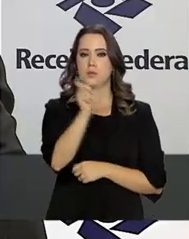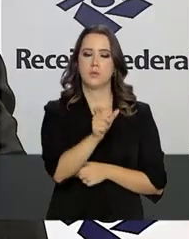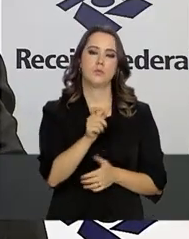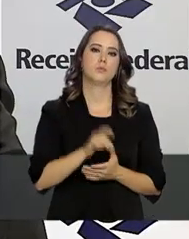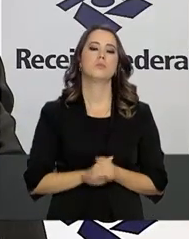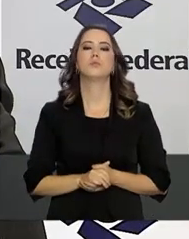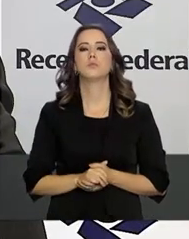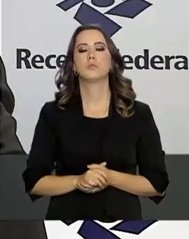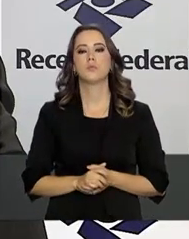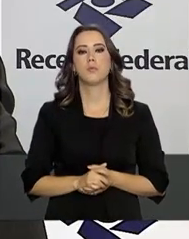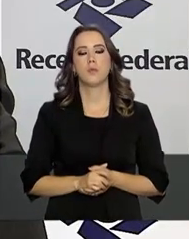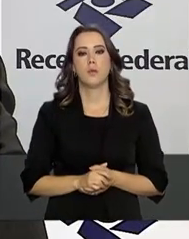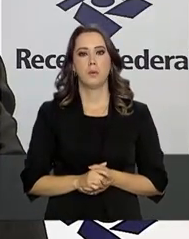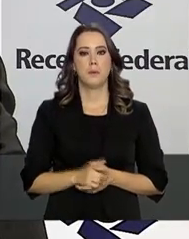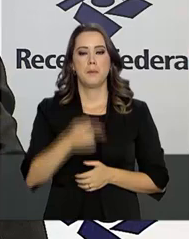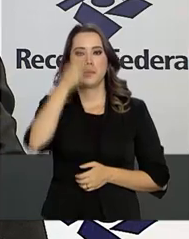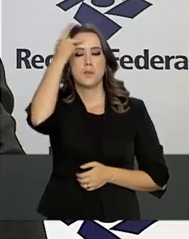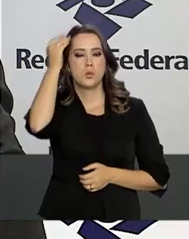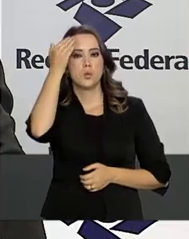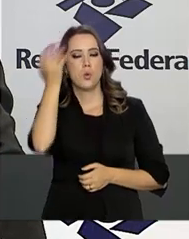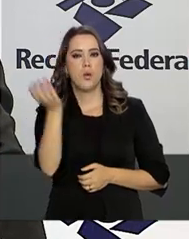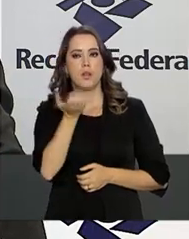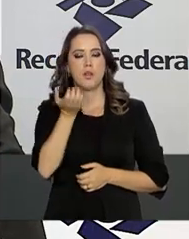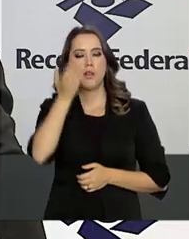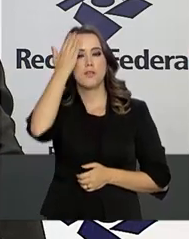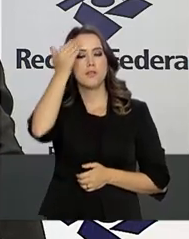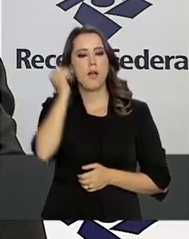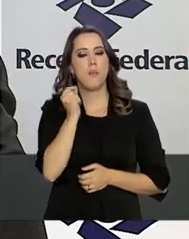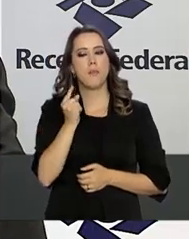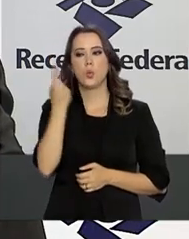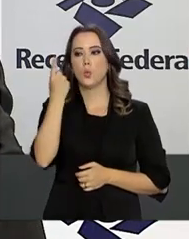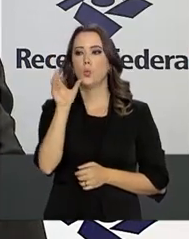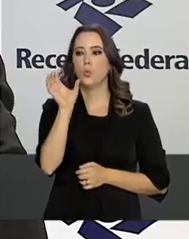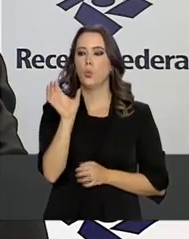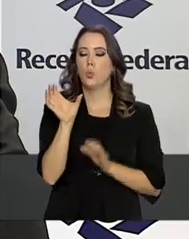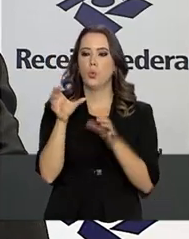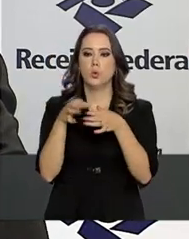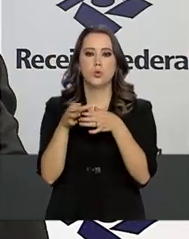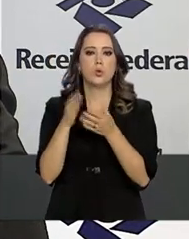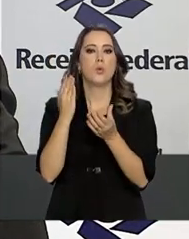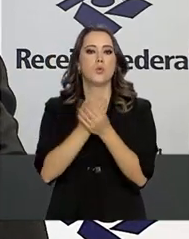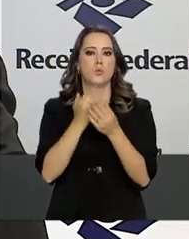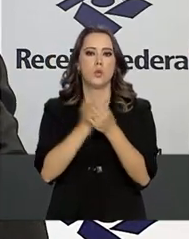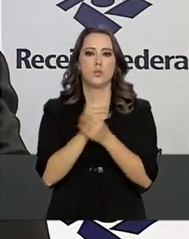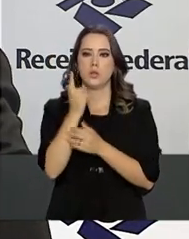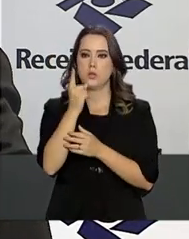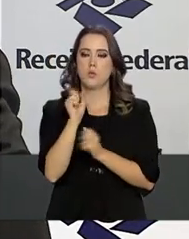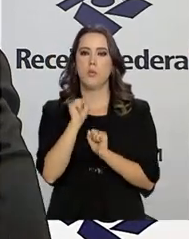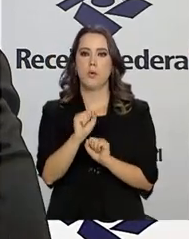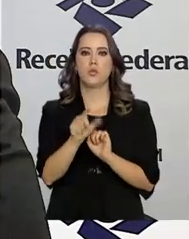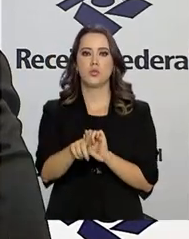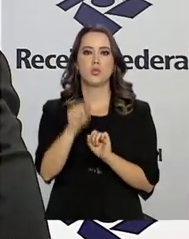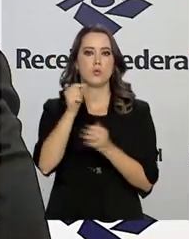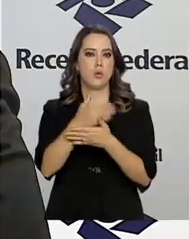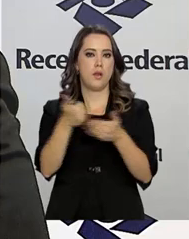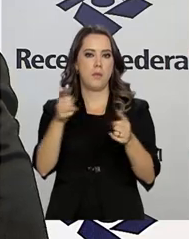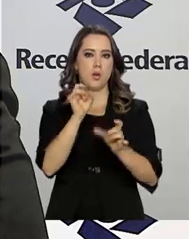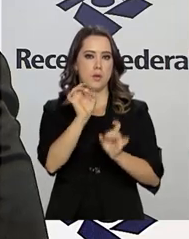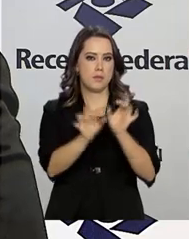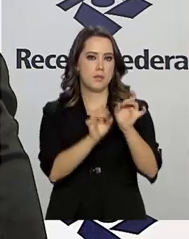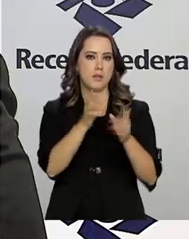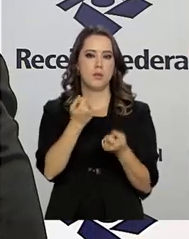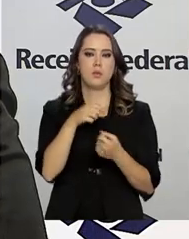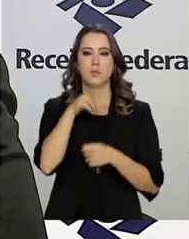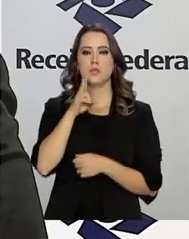interesse especial em determinado processo o doce ele pode favoritar esse processo de forma que ele não